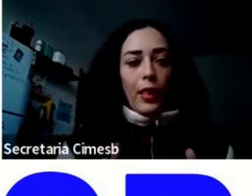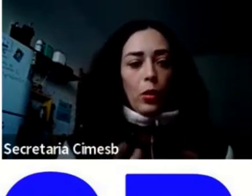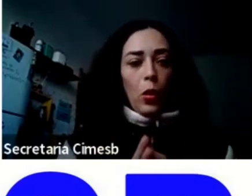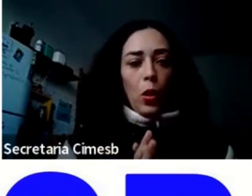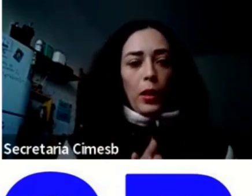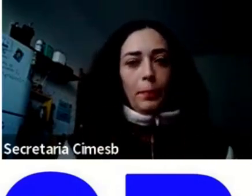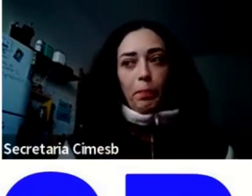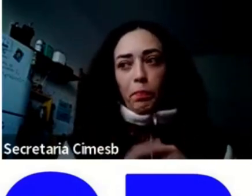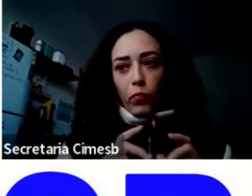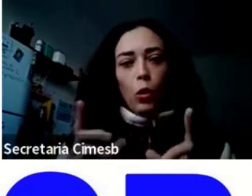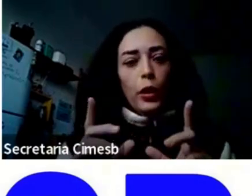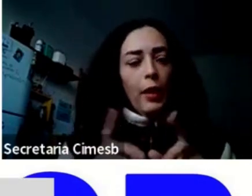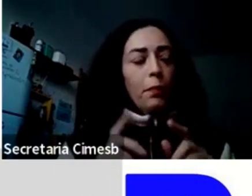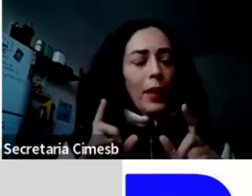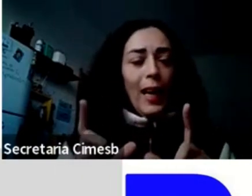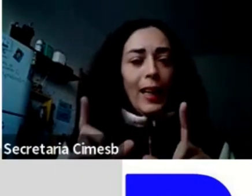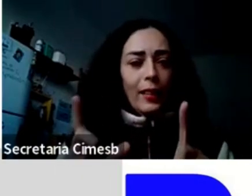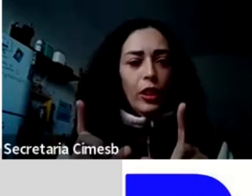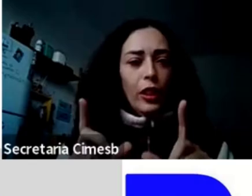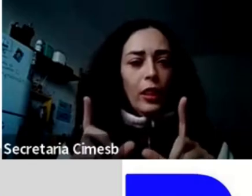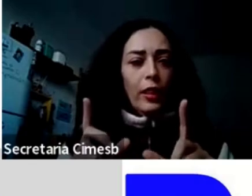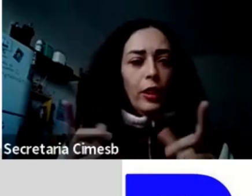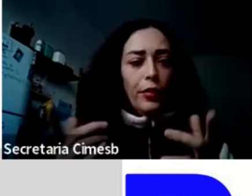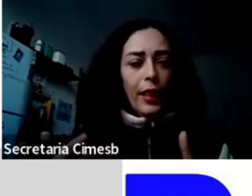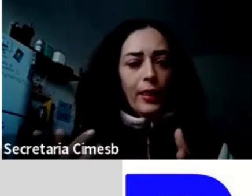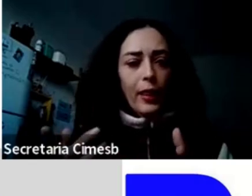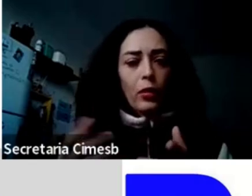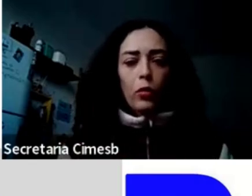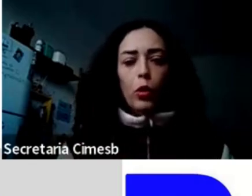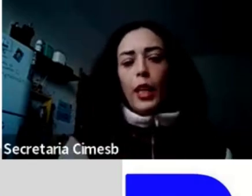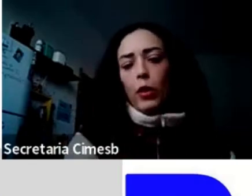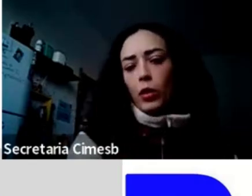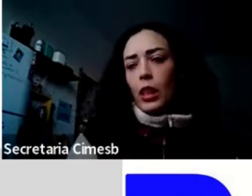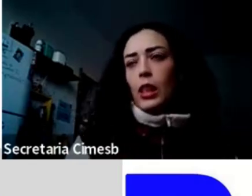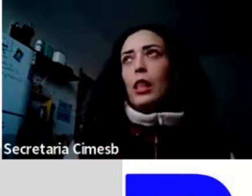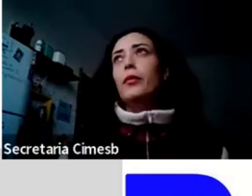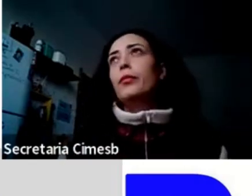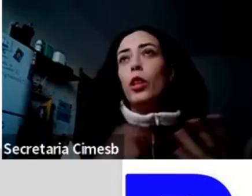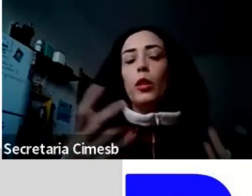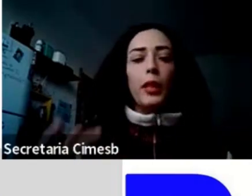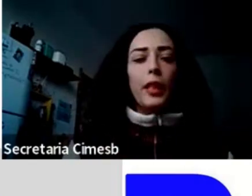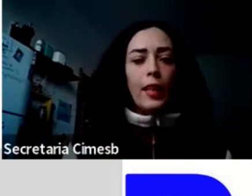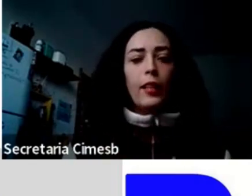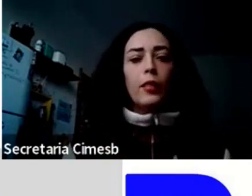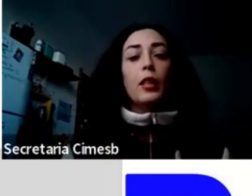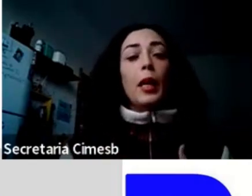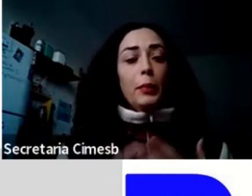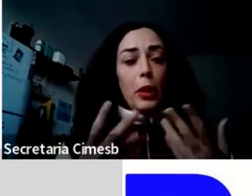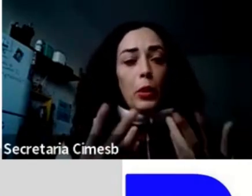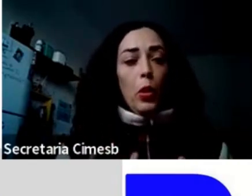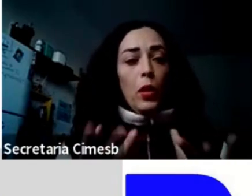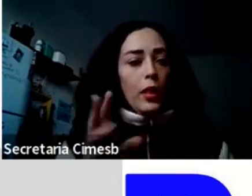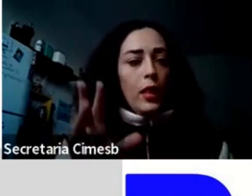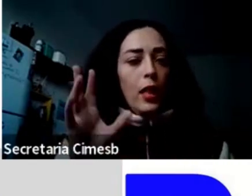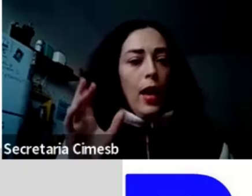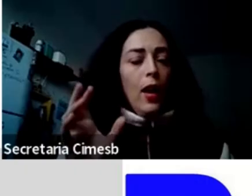que eu fiz na escola? Coloquei placas de identificação, onde era a cozinha, onde era o banheiro, para